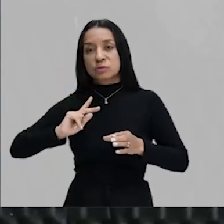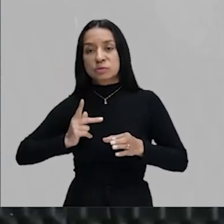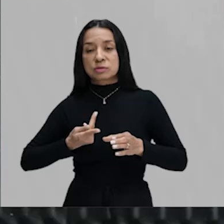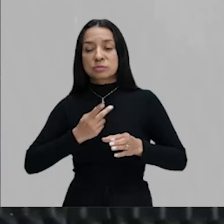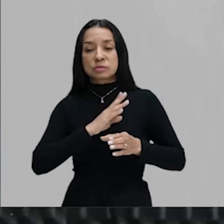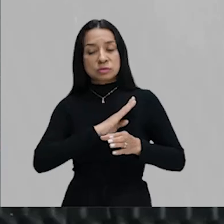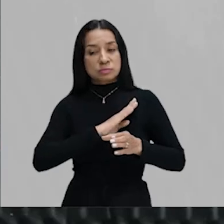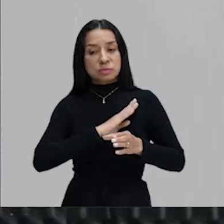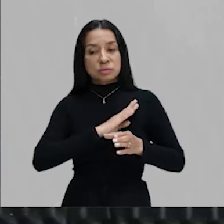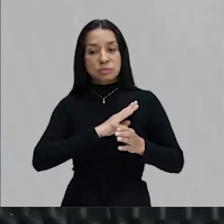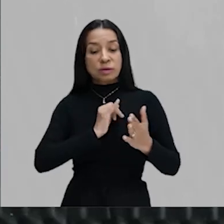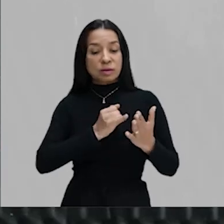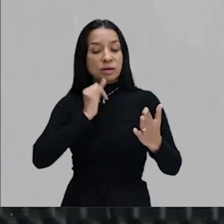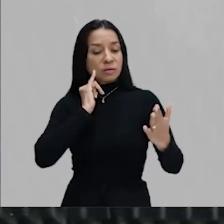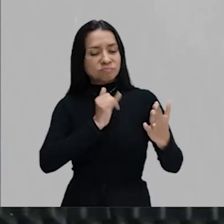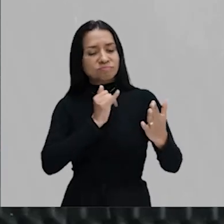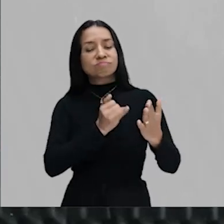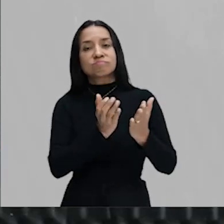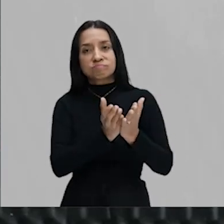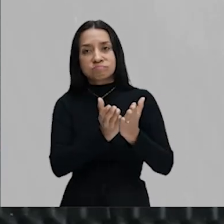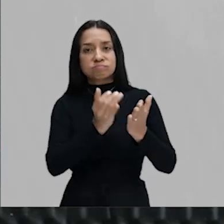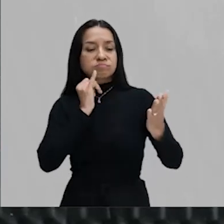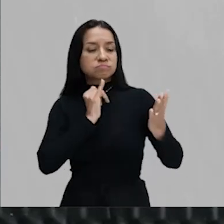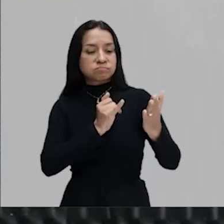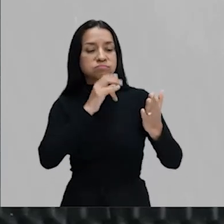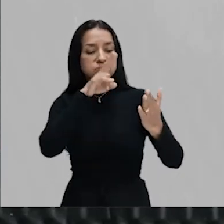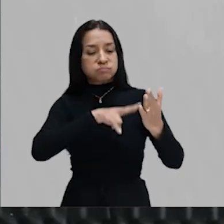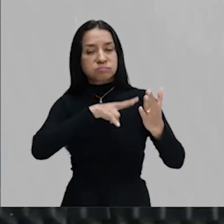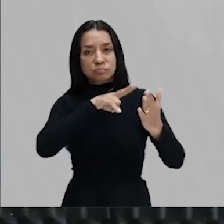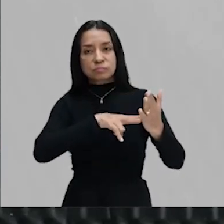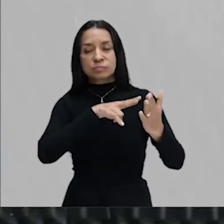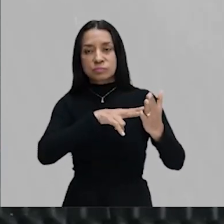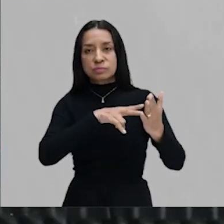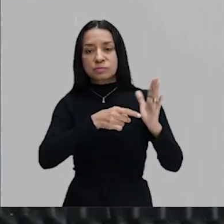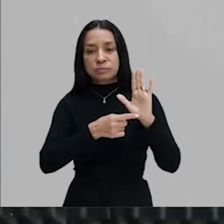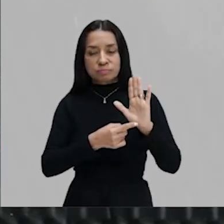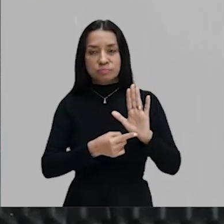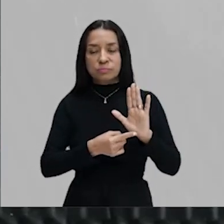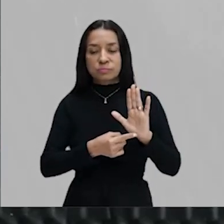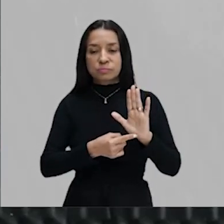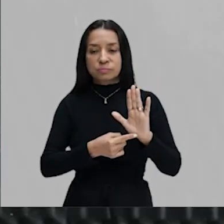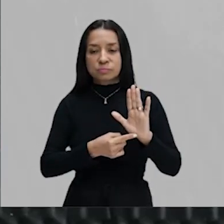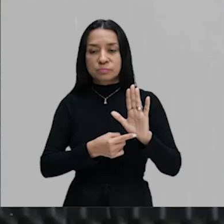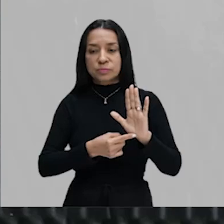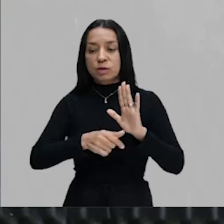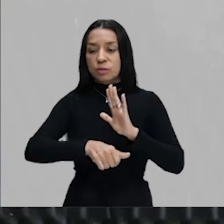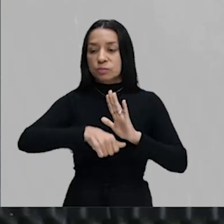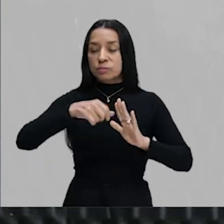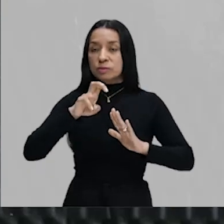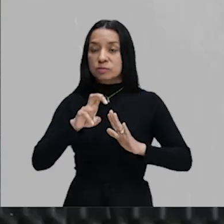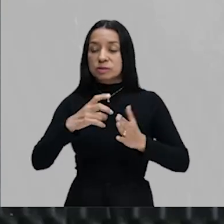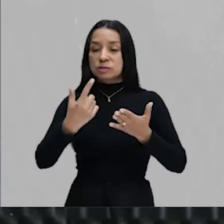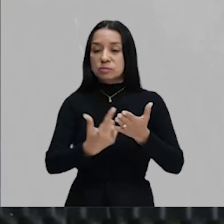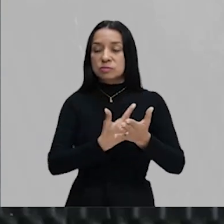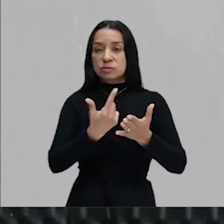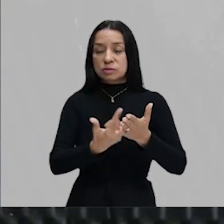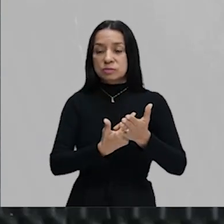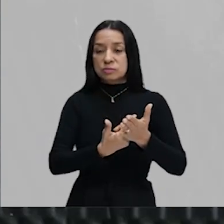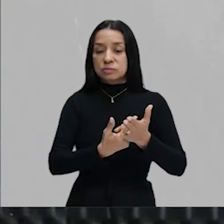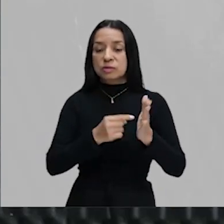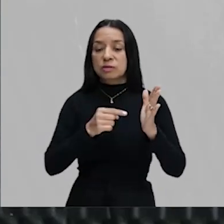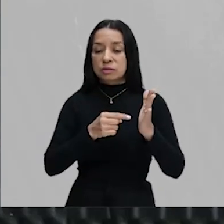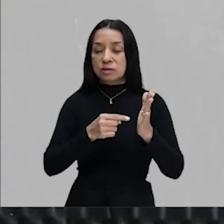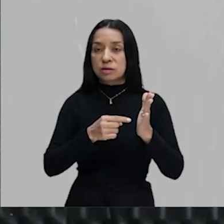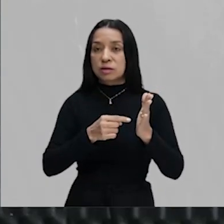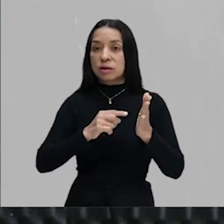narrado pela Bíblia, como nós acabamos de falar, principalmente os primeiros 5 livros, tá? É o livro considerado sagrado